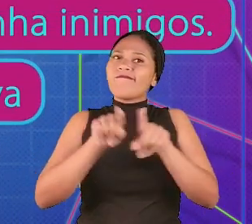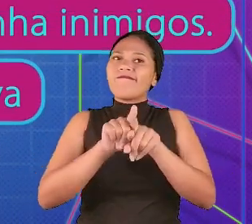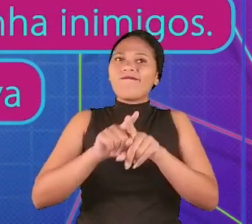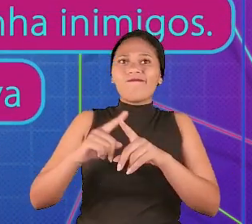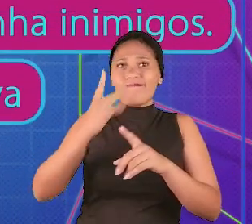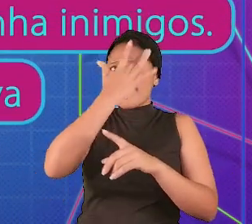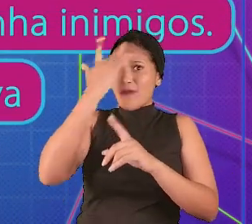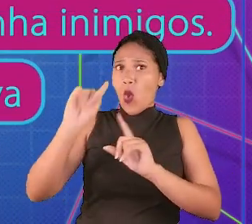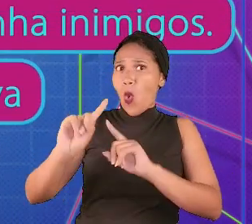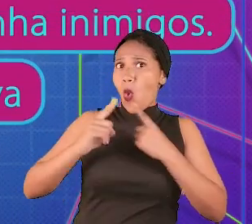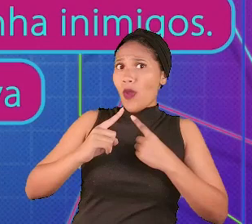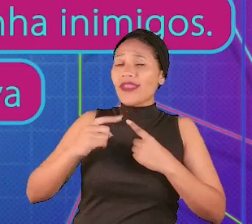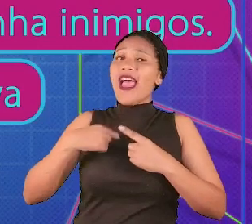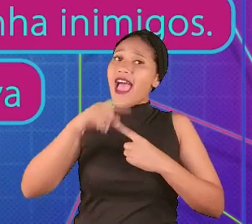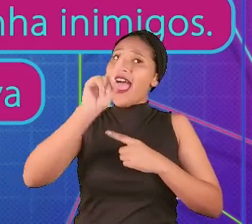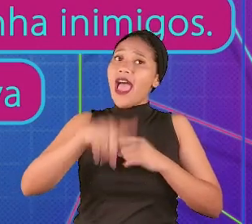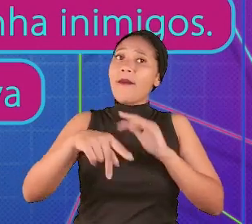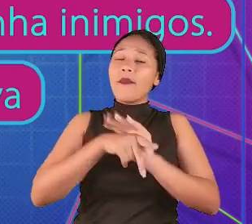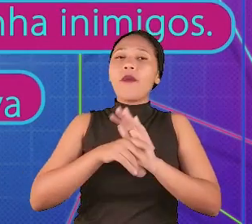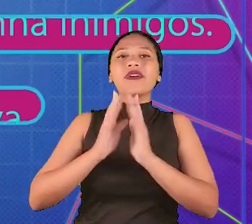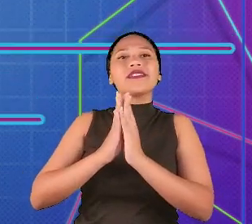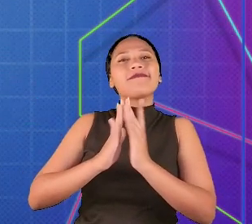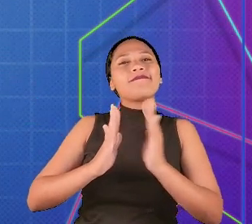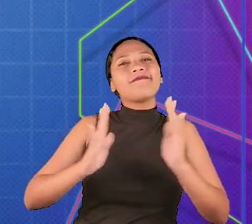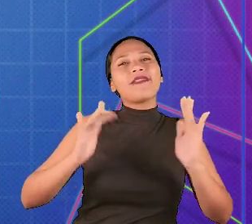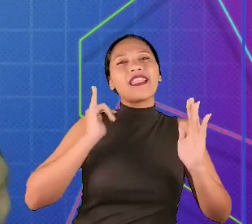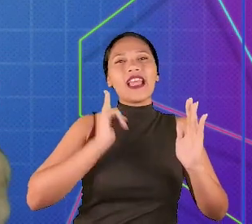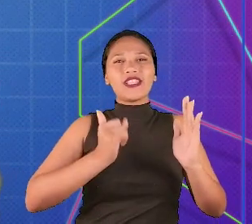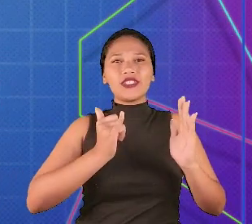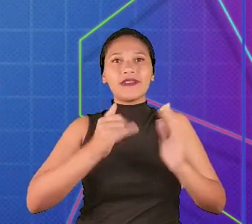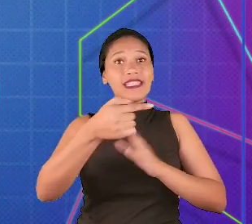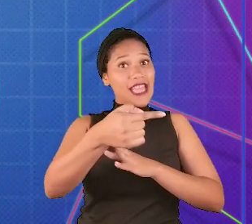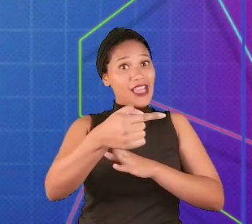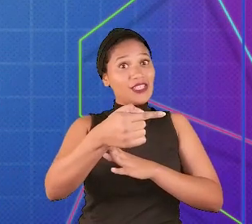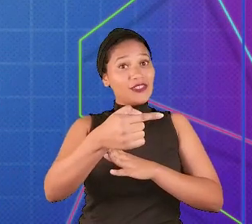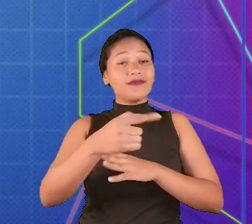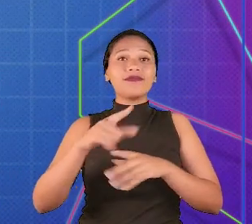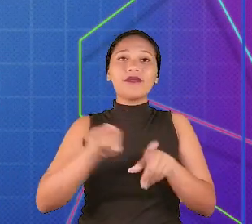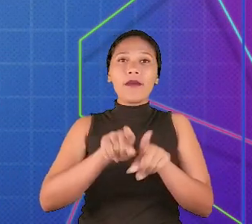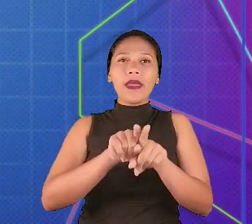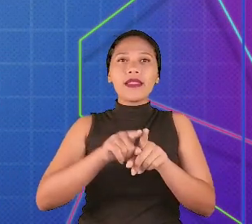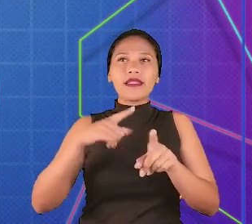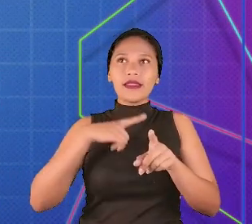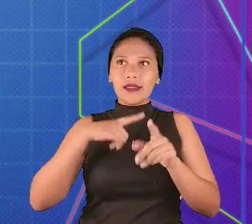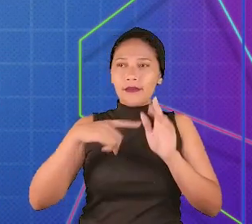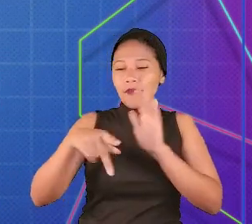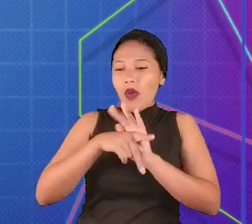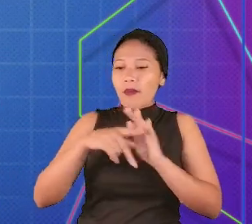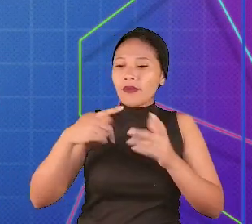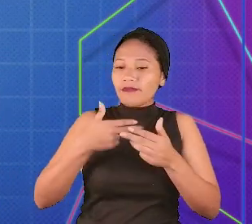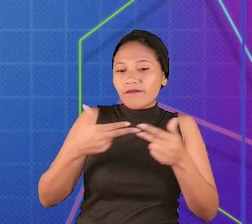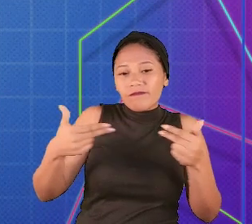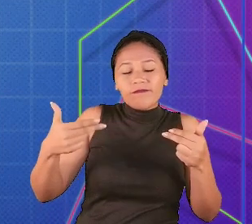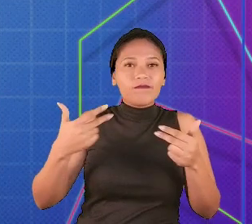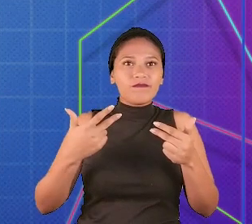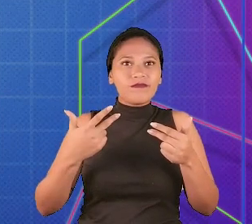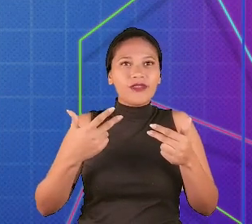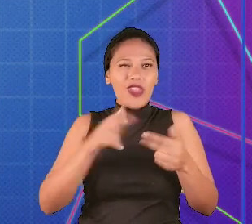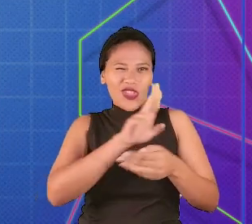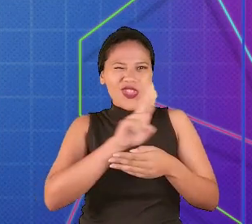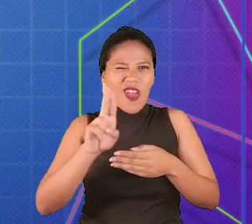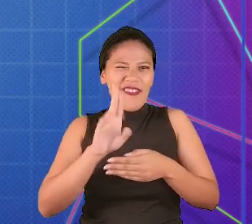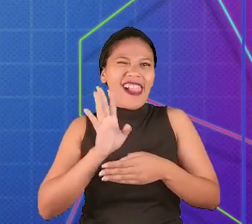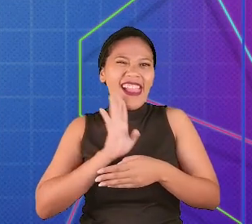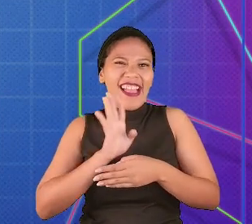inimigos. Essa parte é um desenvolvimento na narrativa. Passo 7. Aproximação da caverna secreta. Nome irado,